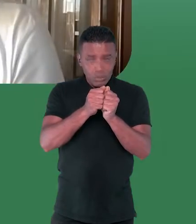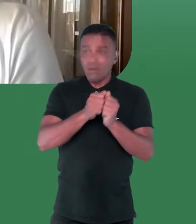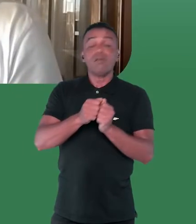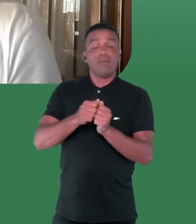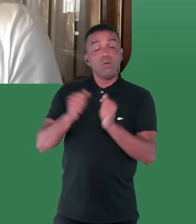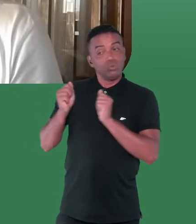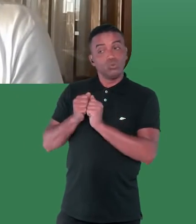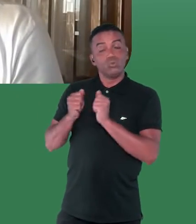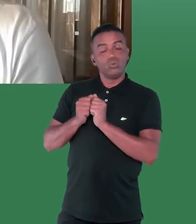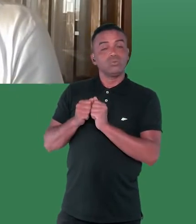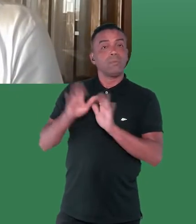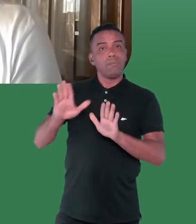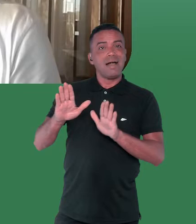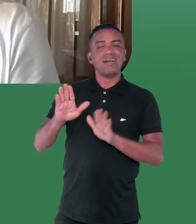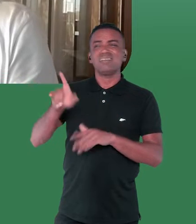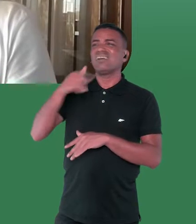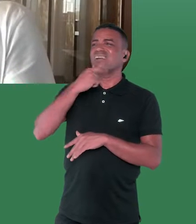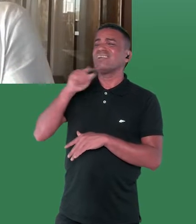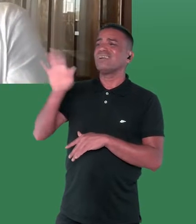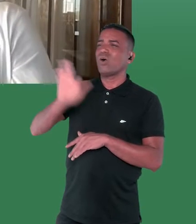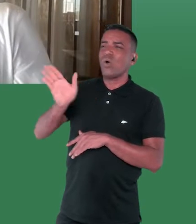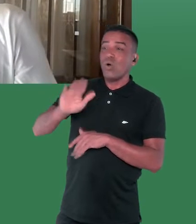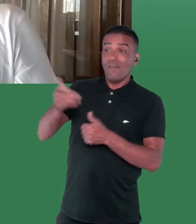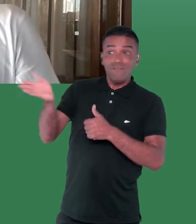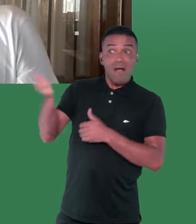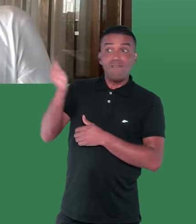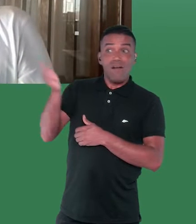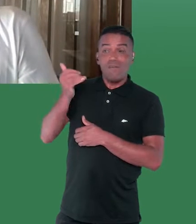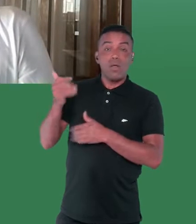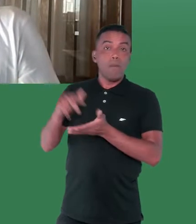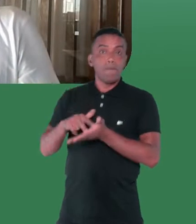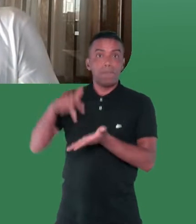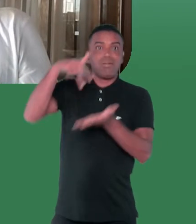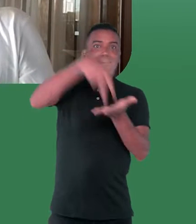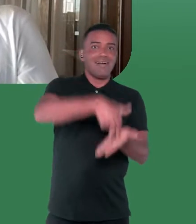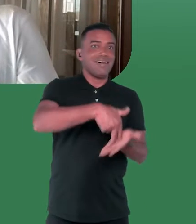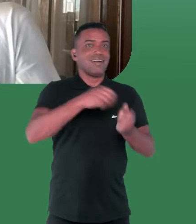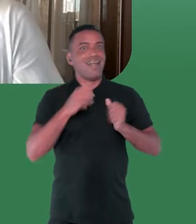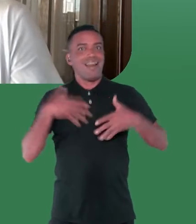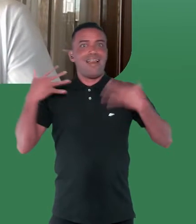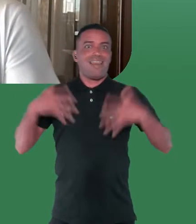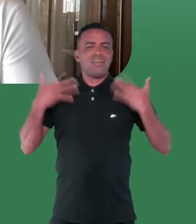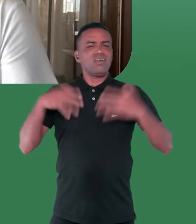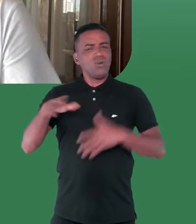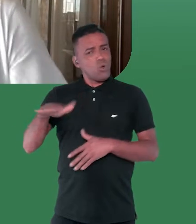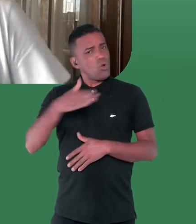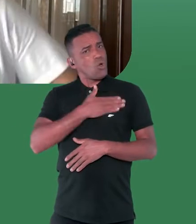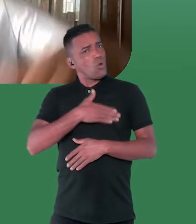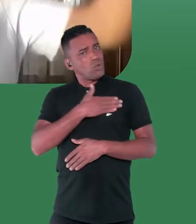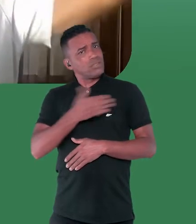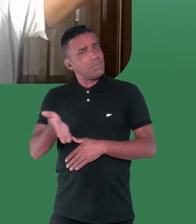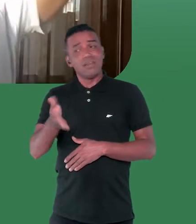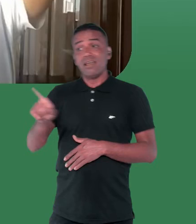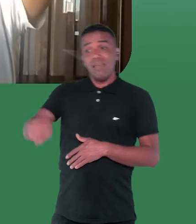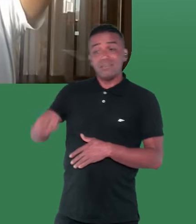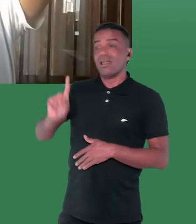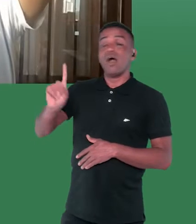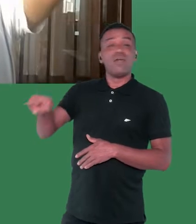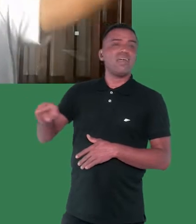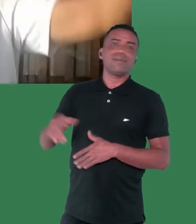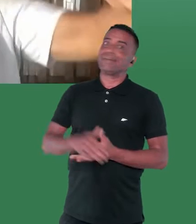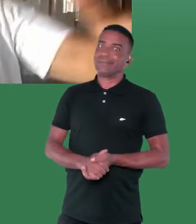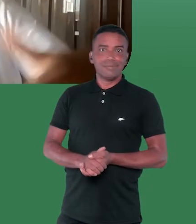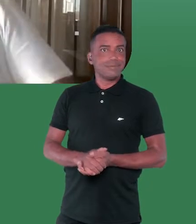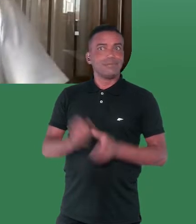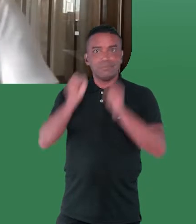eu lá. Mas o São Francisco falou assim: olá, vamos descer. Eu pulei, todo alegre. Ele falou: eu gostei do menino, eu tive, mas é o outro, esse é muito para frente.